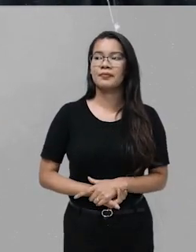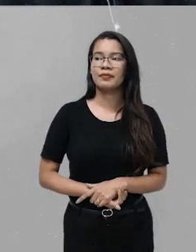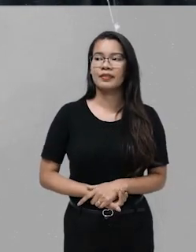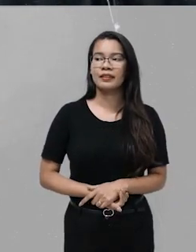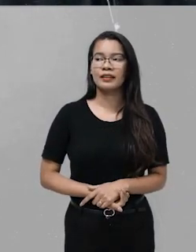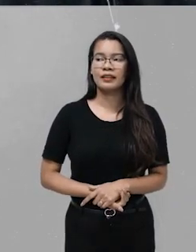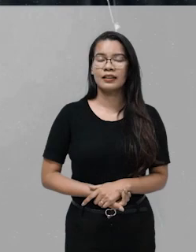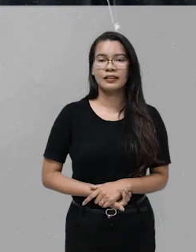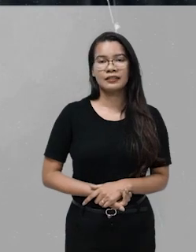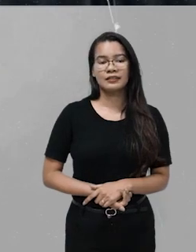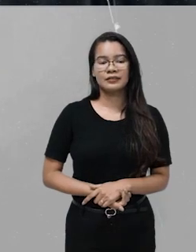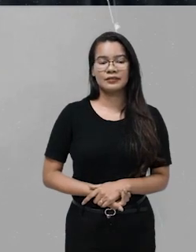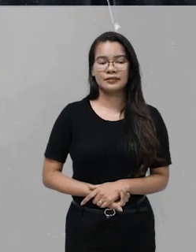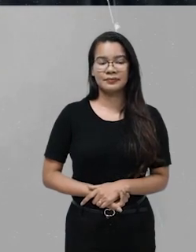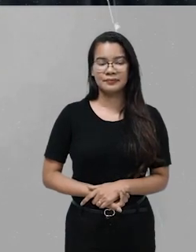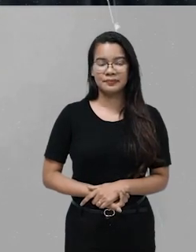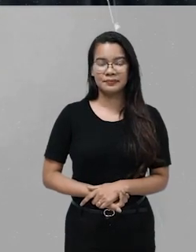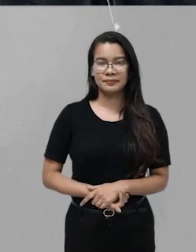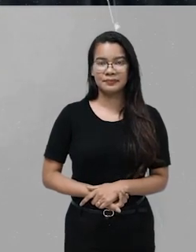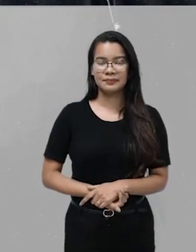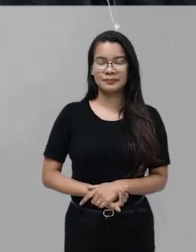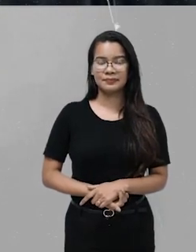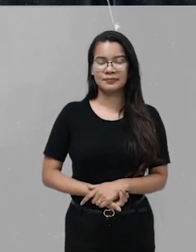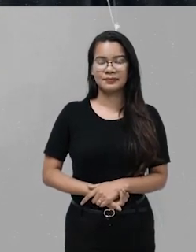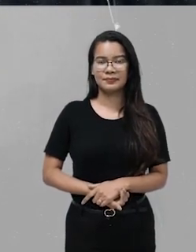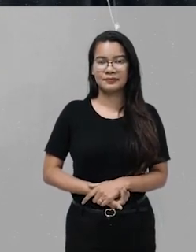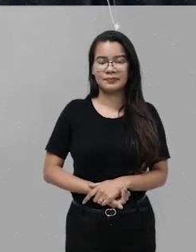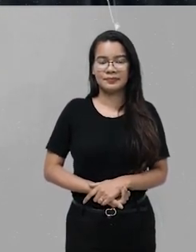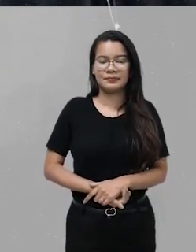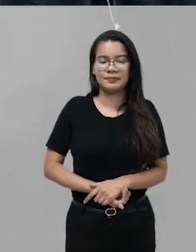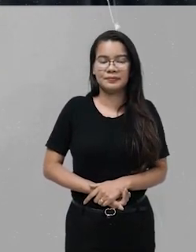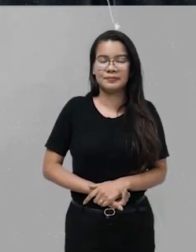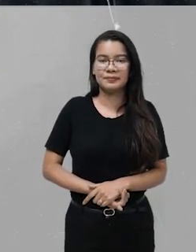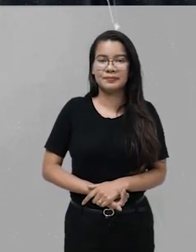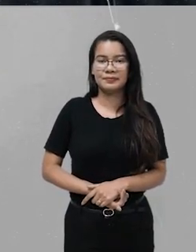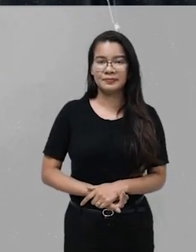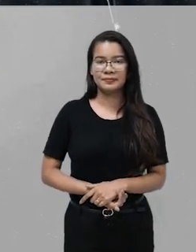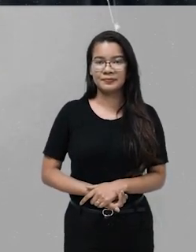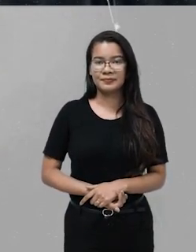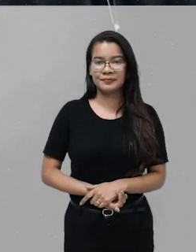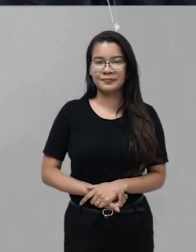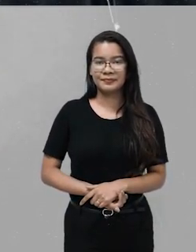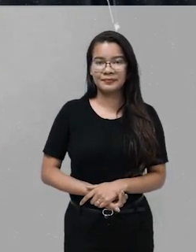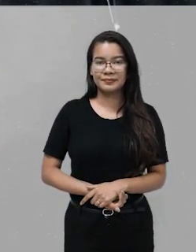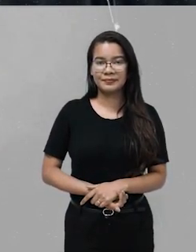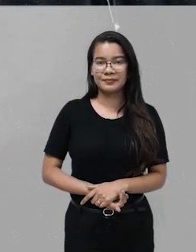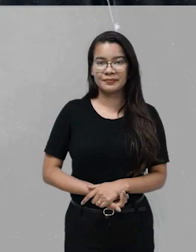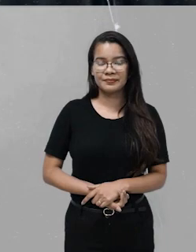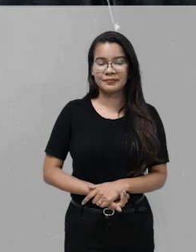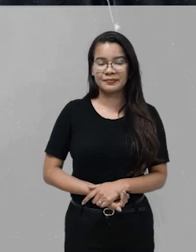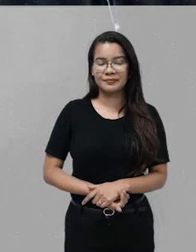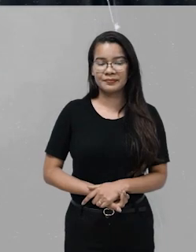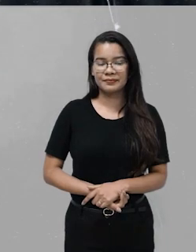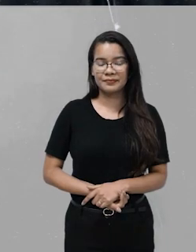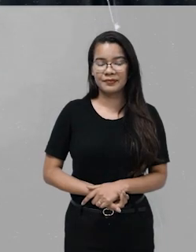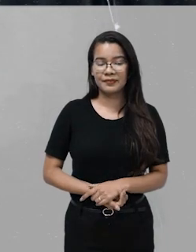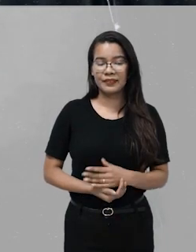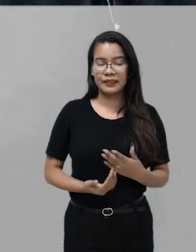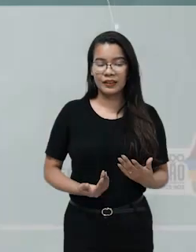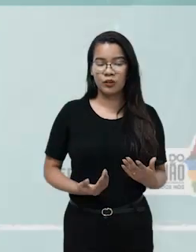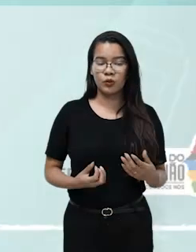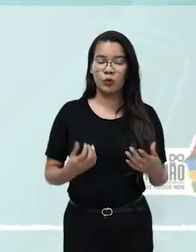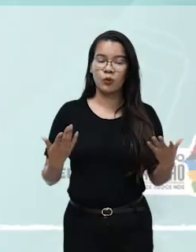aqui a página do jornal e eu tenho aqui uma receita: bolo pudim de chocolate.